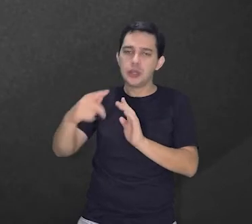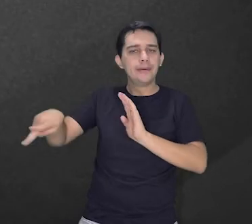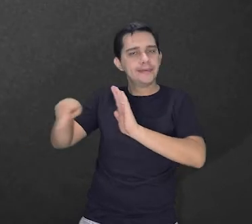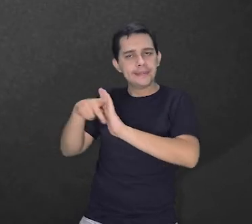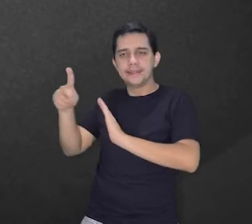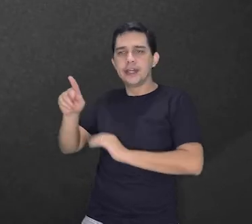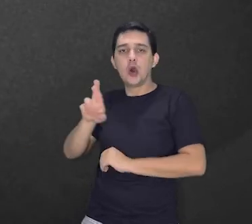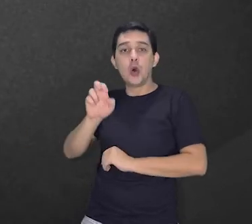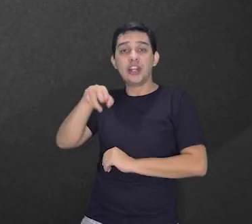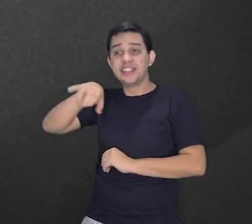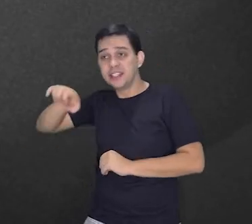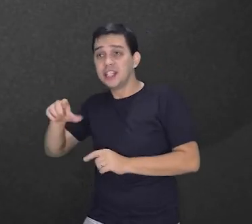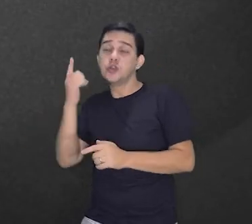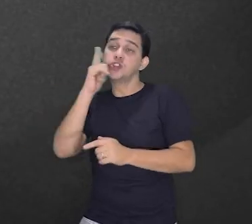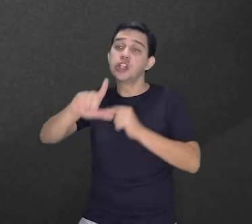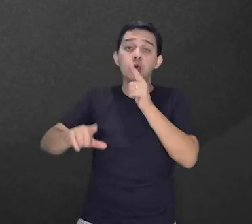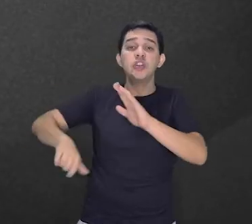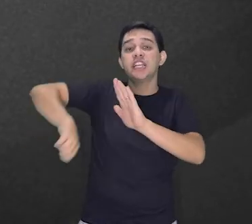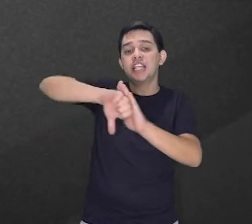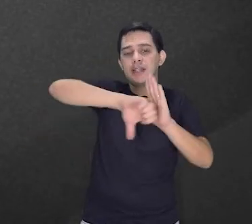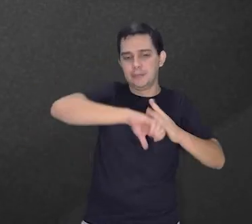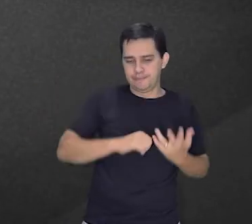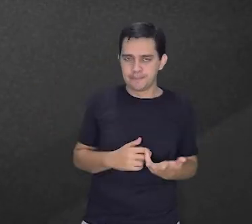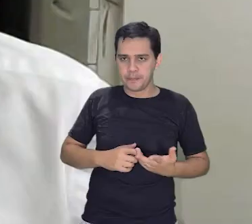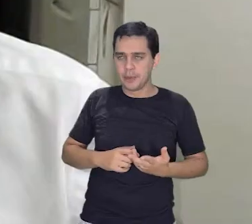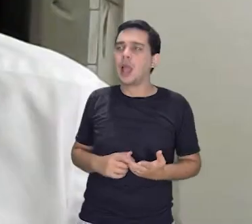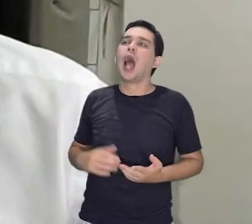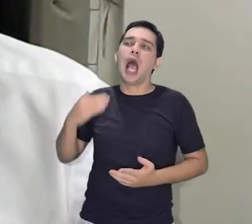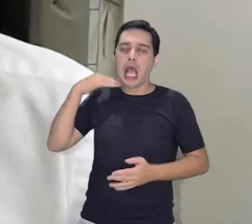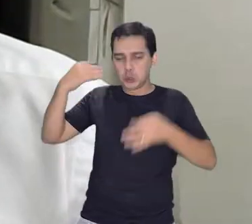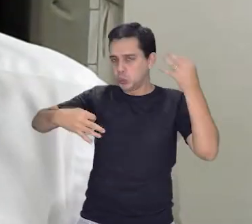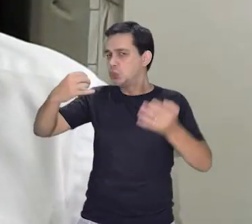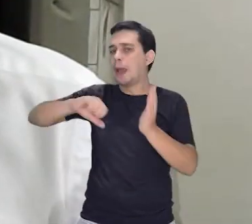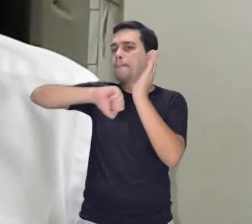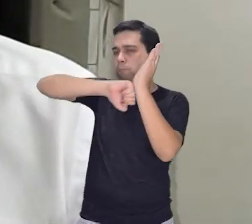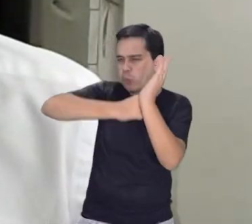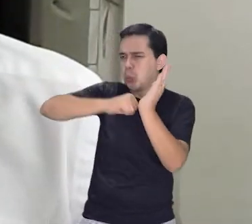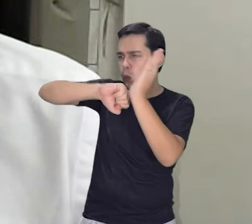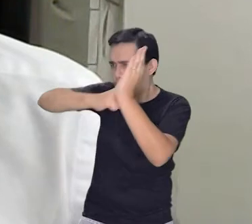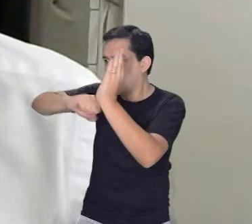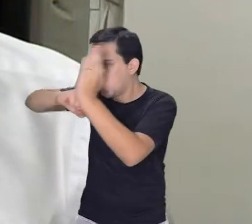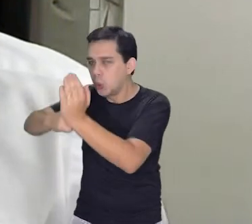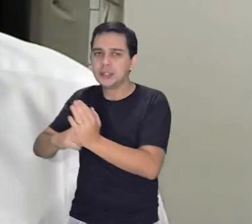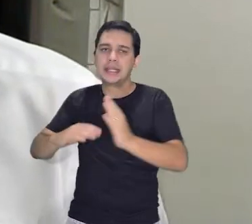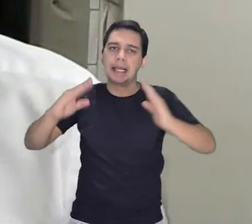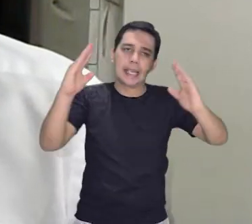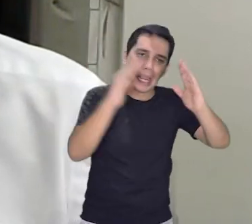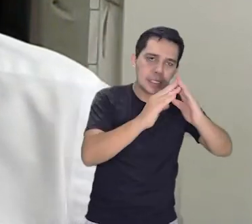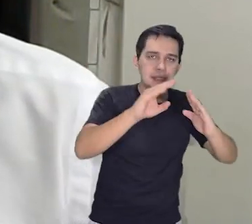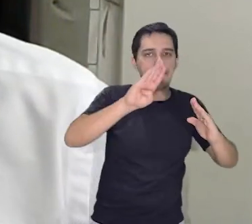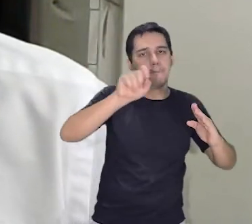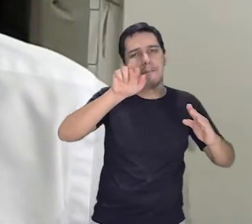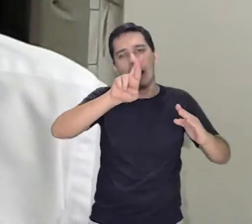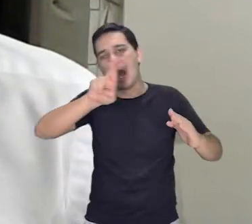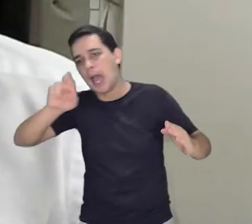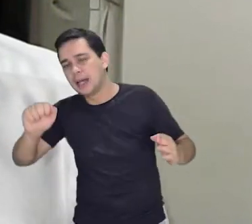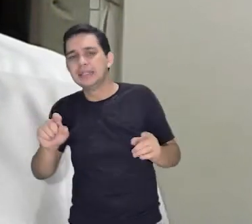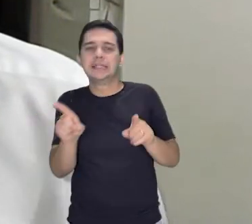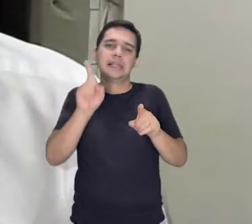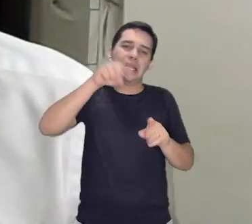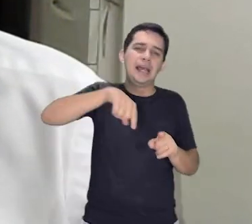Poder Judiciário manteve o bloqueio de todos esses bens. São alguns imóveis, tem imóvel na Barra da Tijuca, em Angra dos Reis,